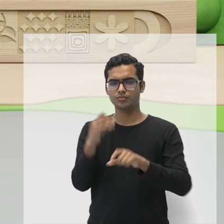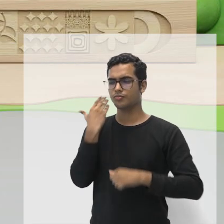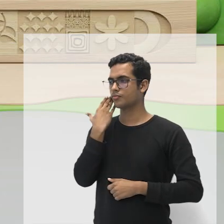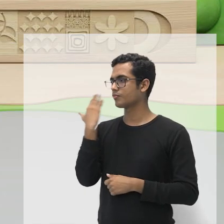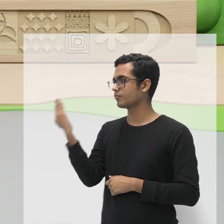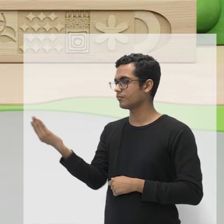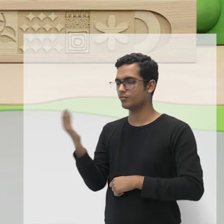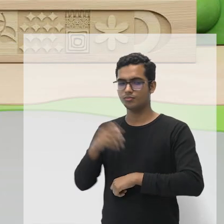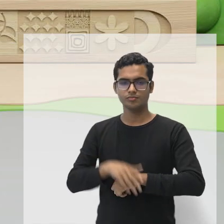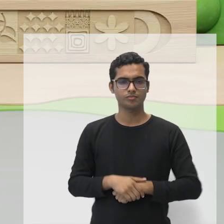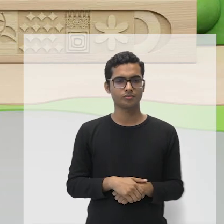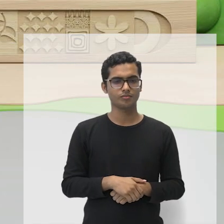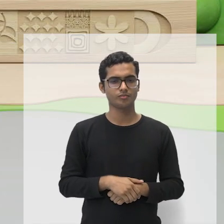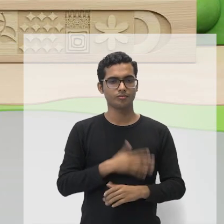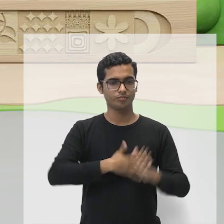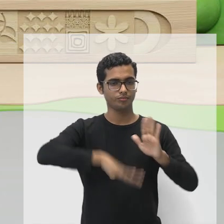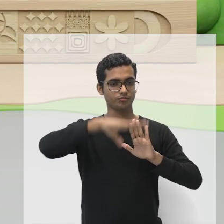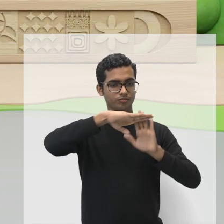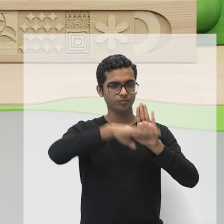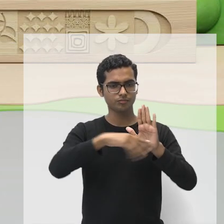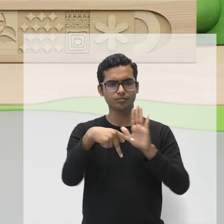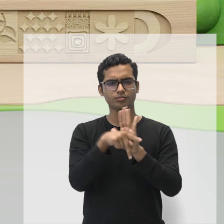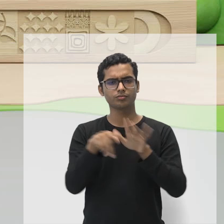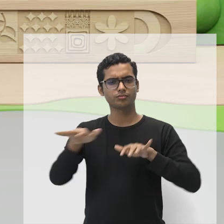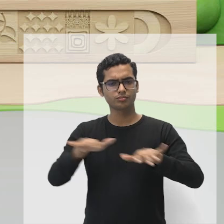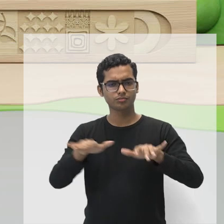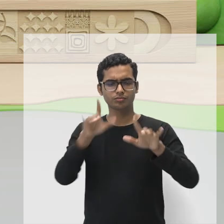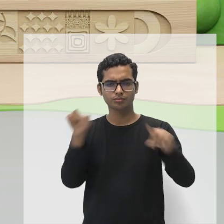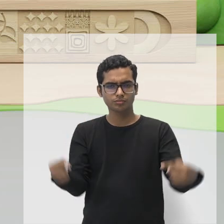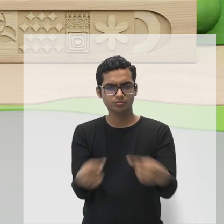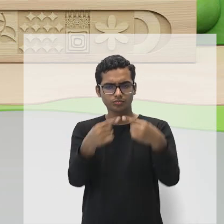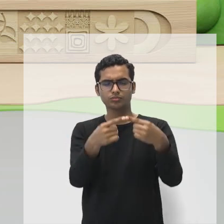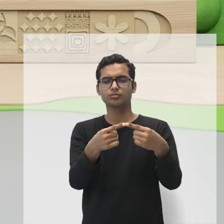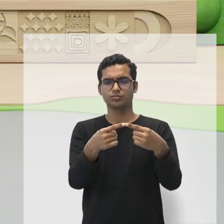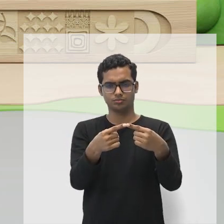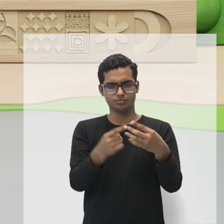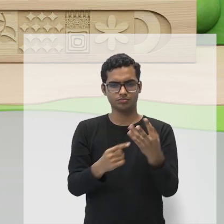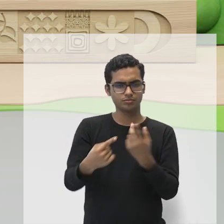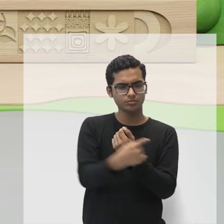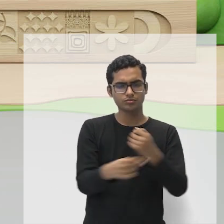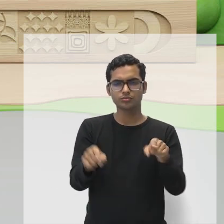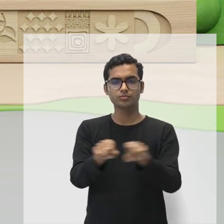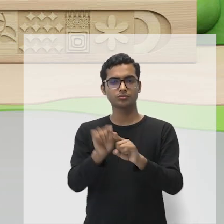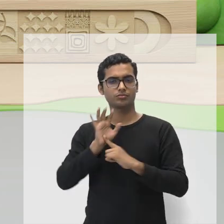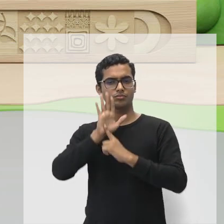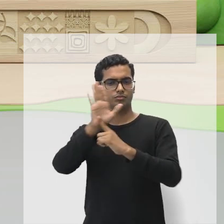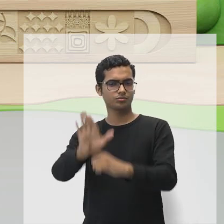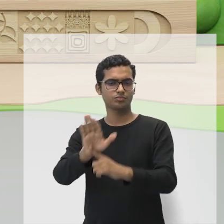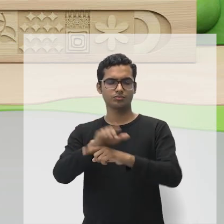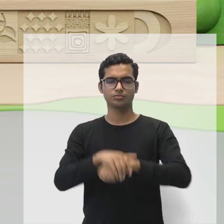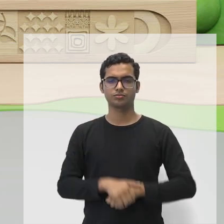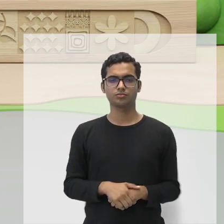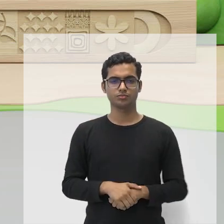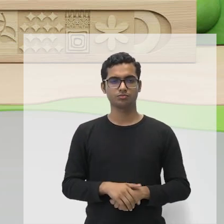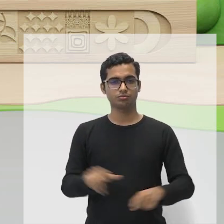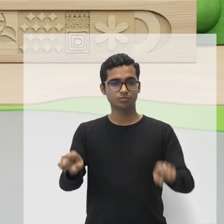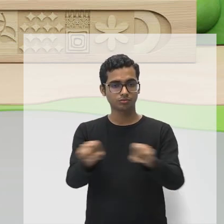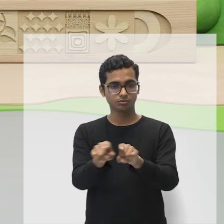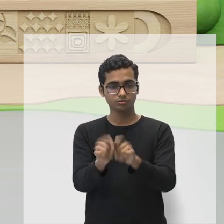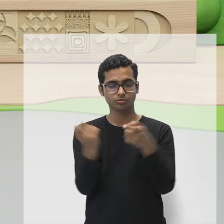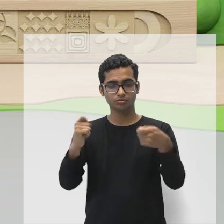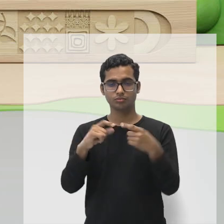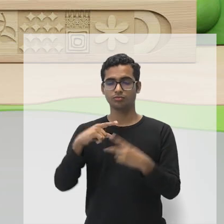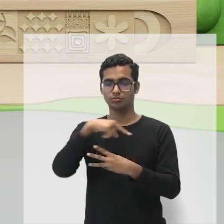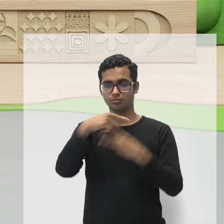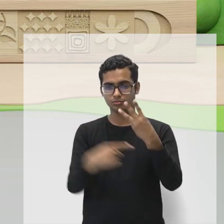As articulações são classificadas conforme o grau de mobilidade que oferece. Elas podem ser